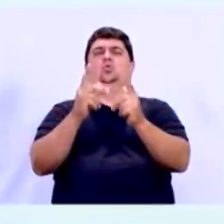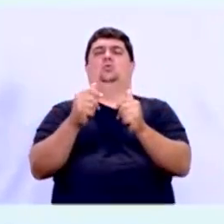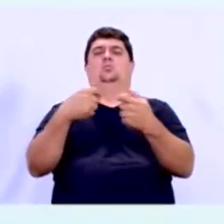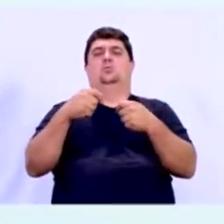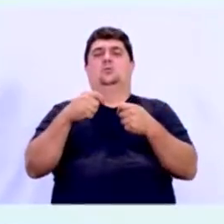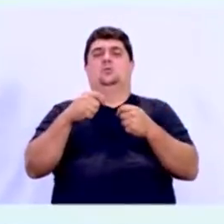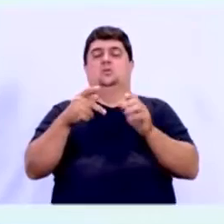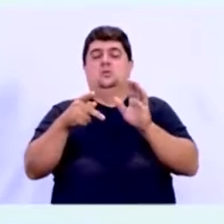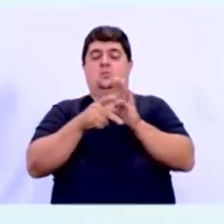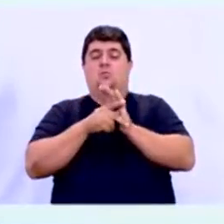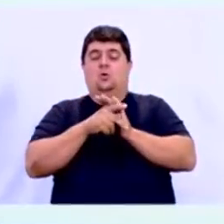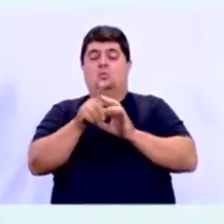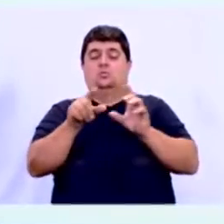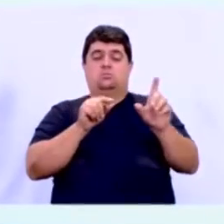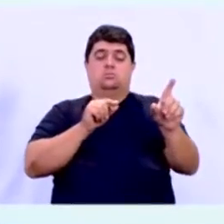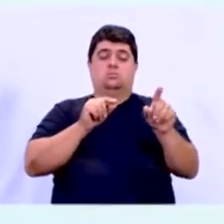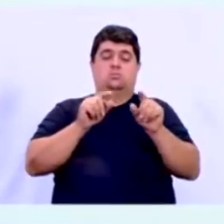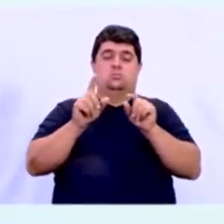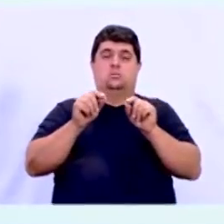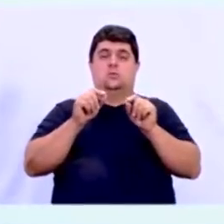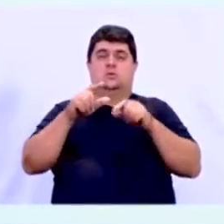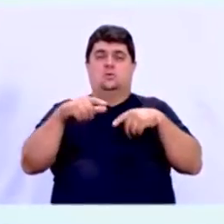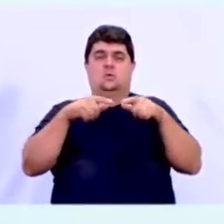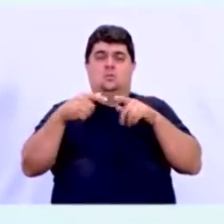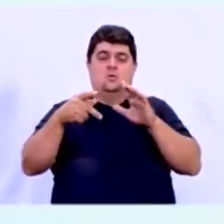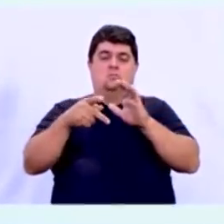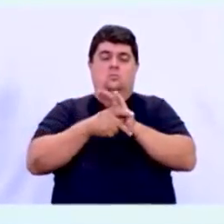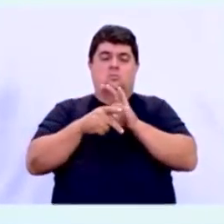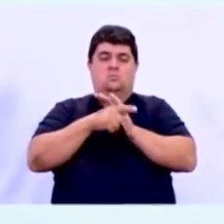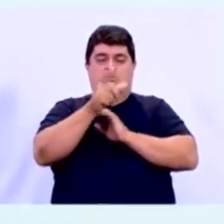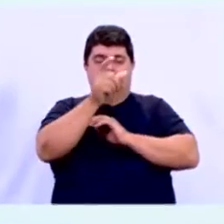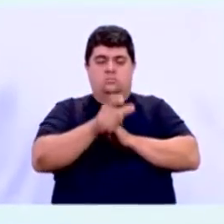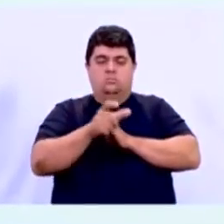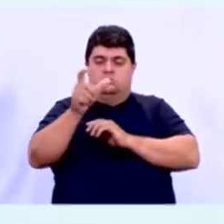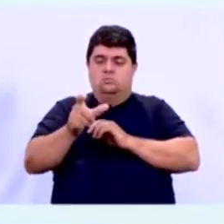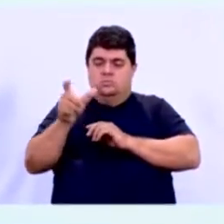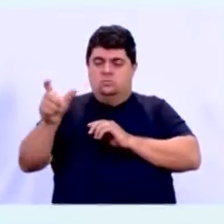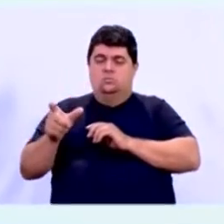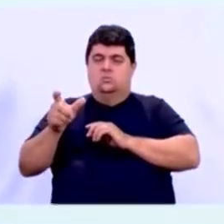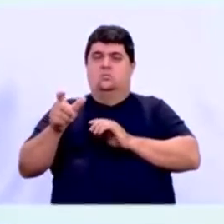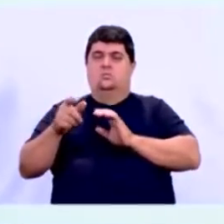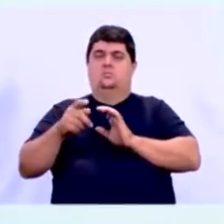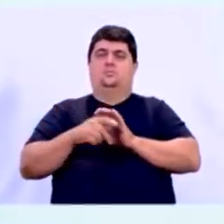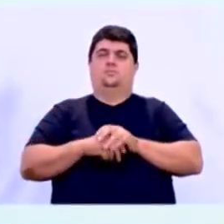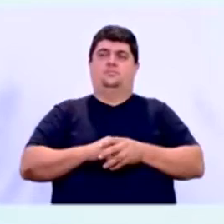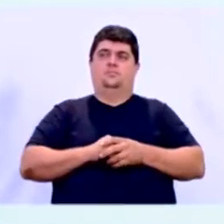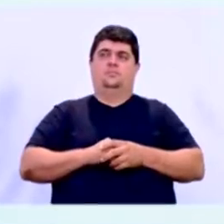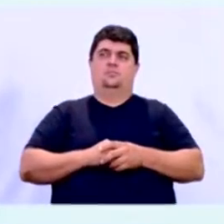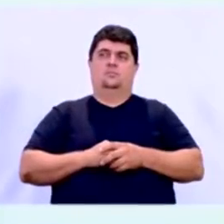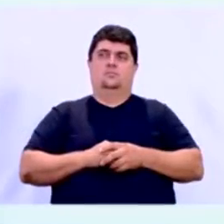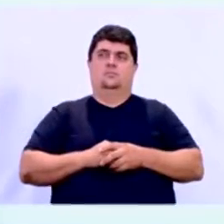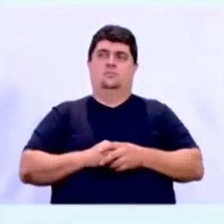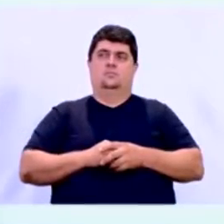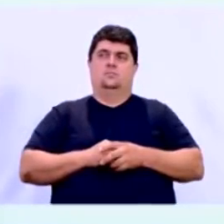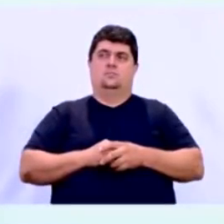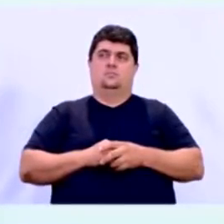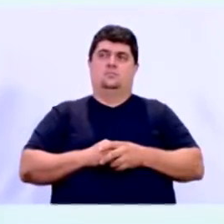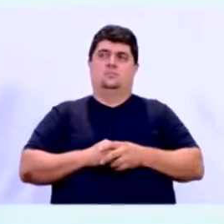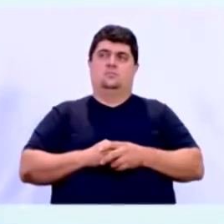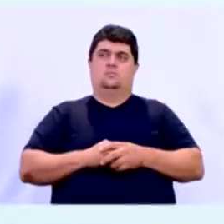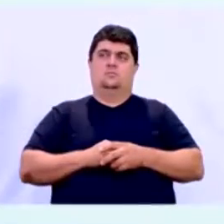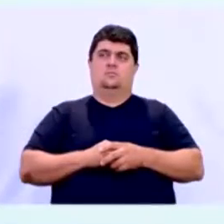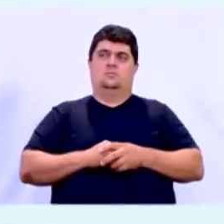perfil, mas que você trabalhe de forma a atender aquele perfil em específico, tá? Então ainda falamos